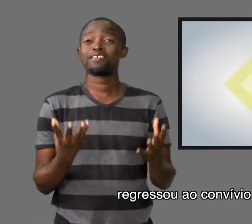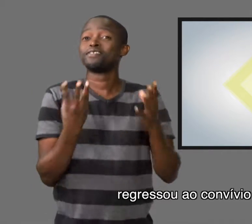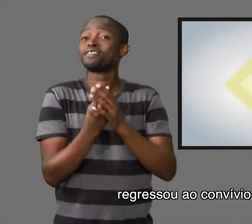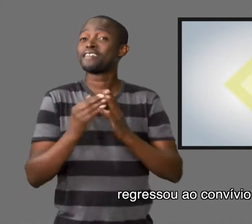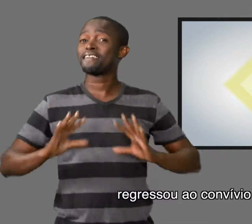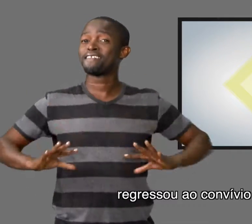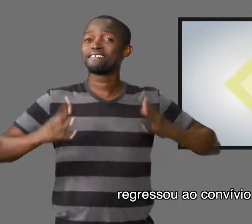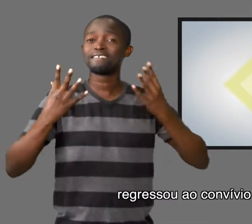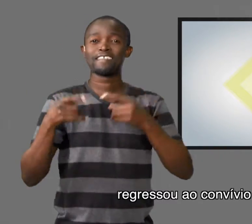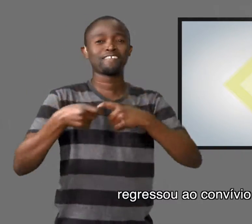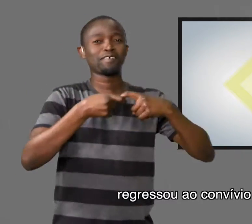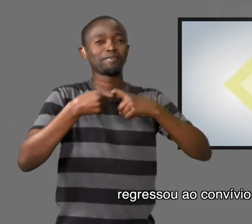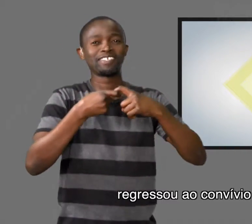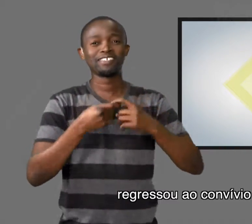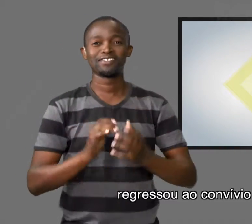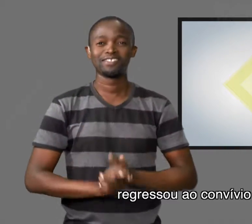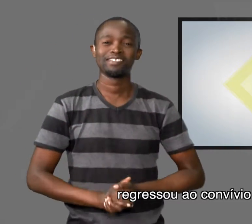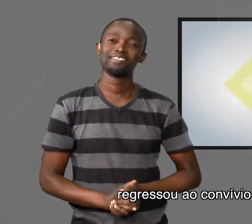convívio familiar.